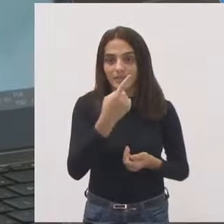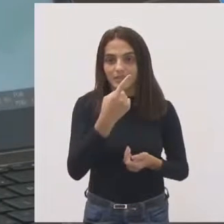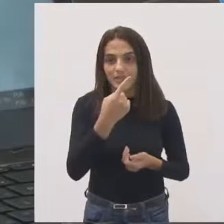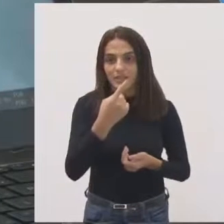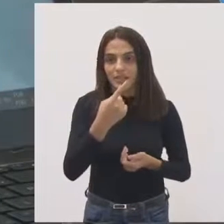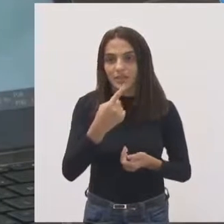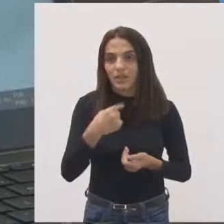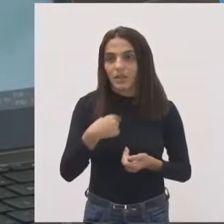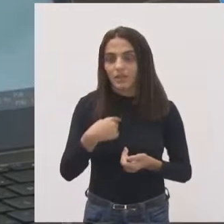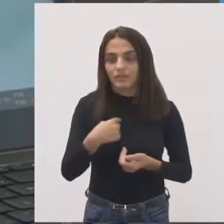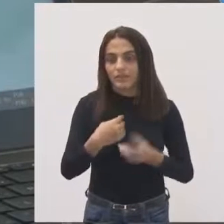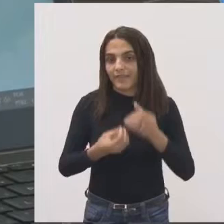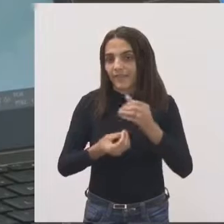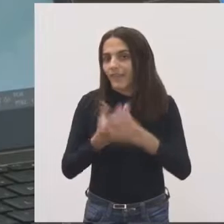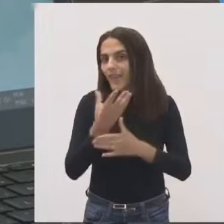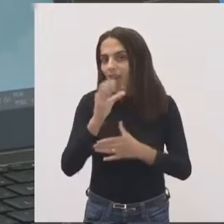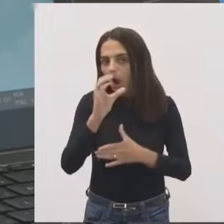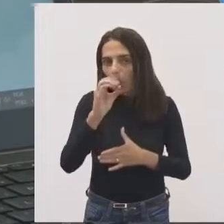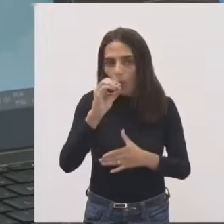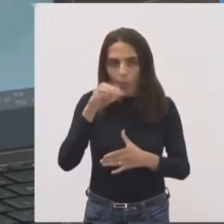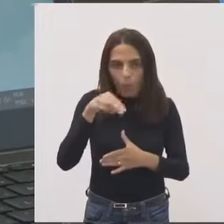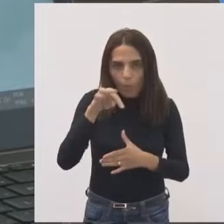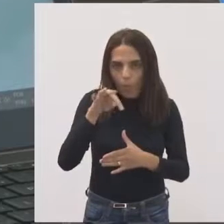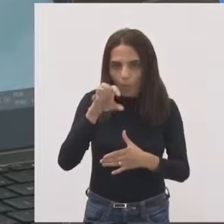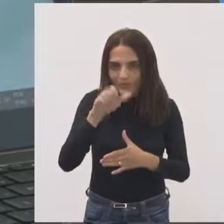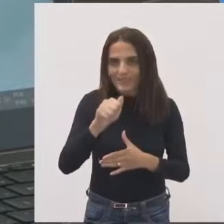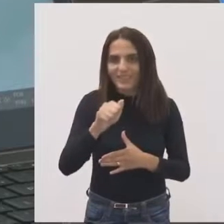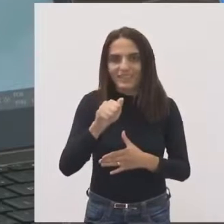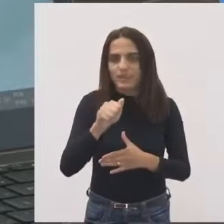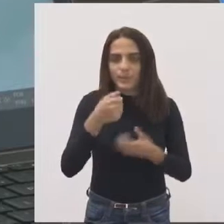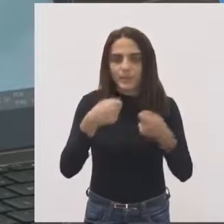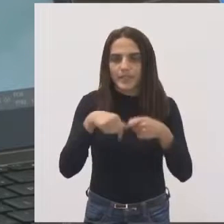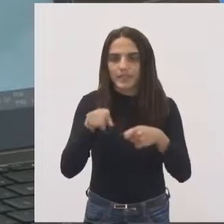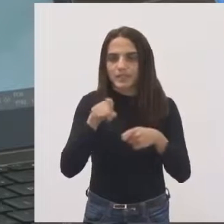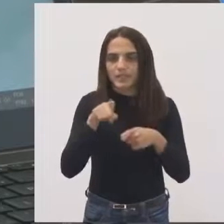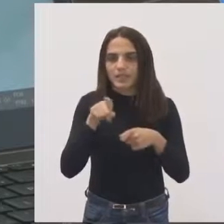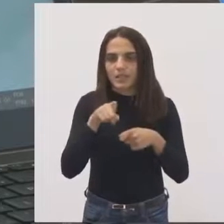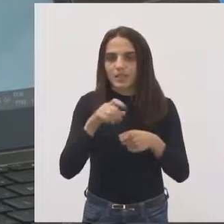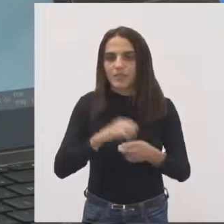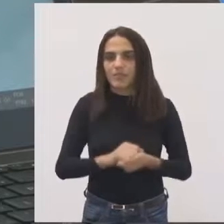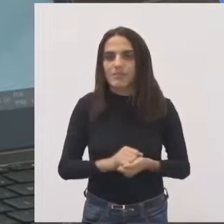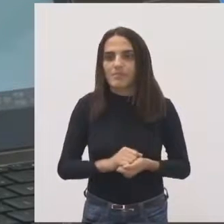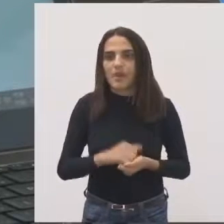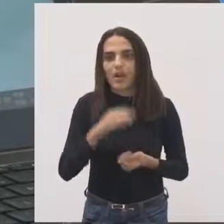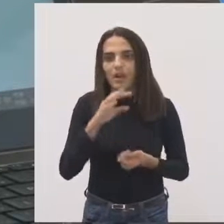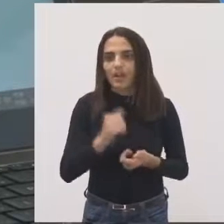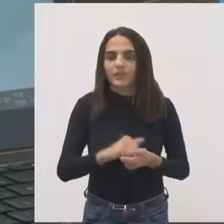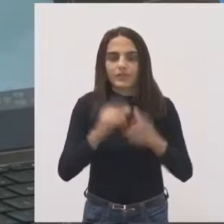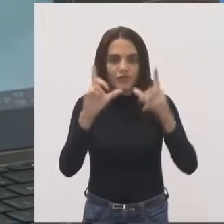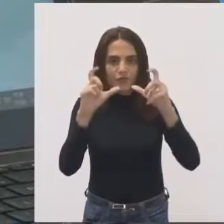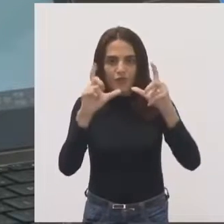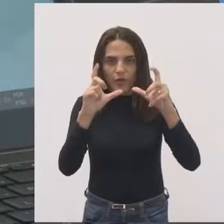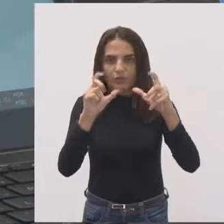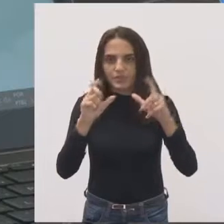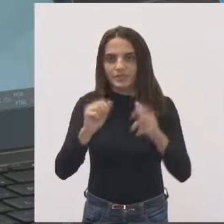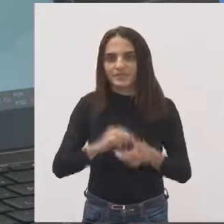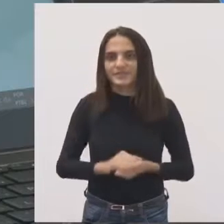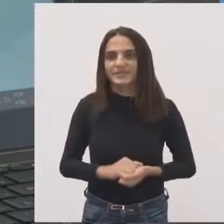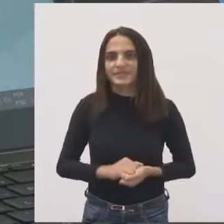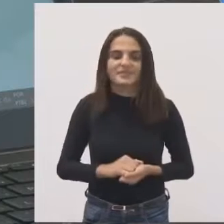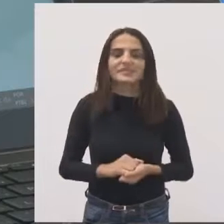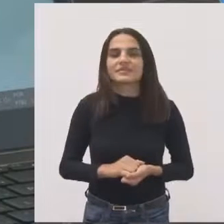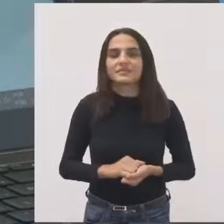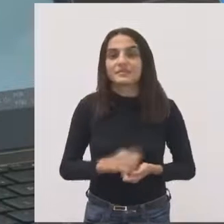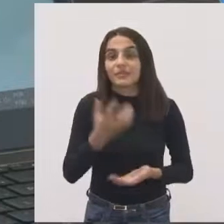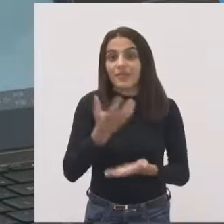fazer conta em nada, porque ele deixa aqui para entrar, ele deixou eu fazer o download do Fotos, tá bom? Então, como eu falei para vocês, não